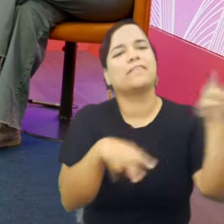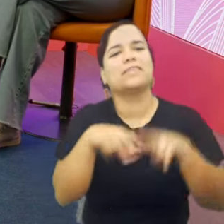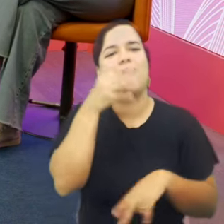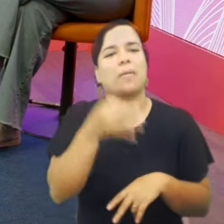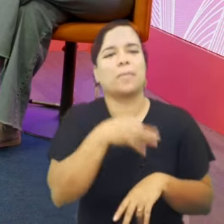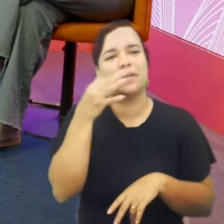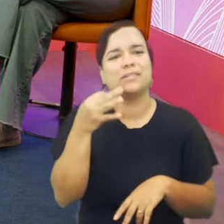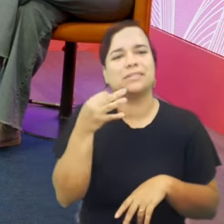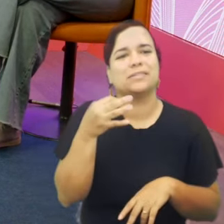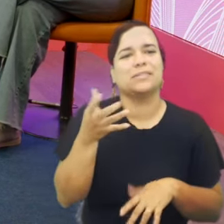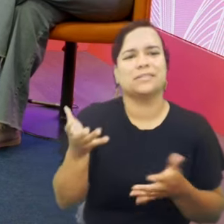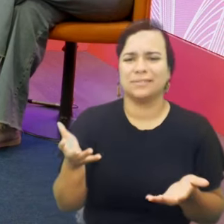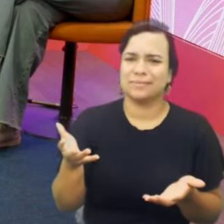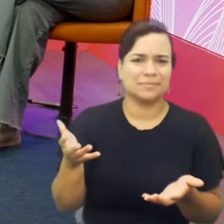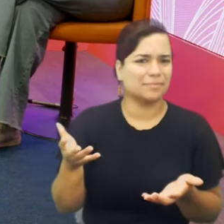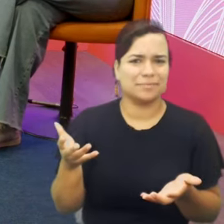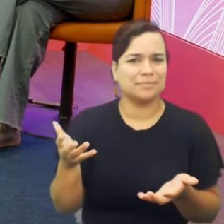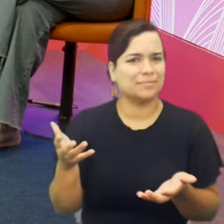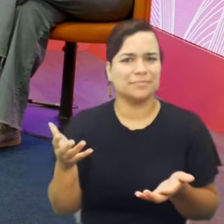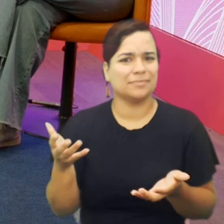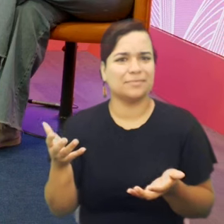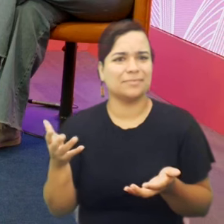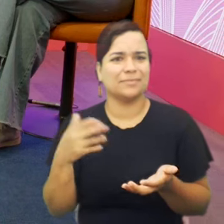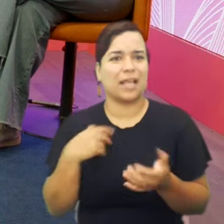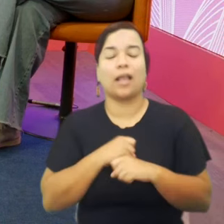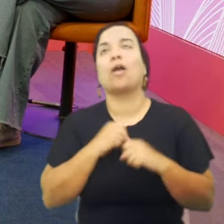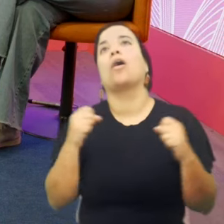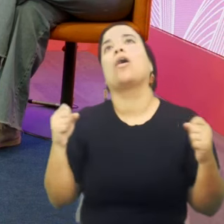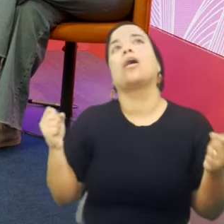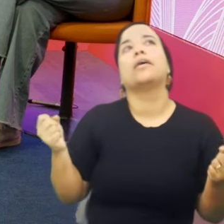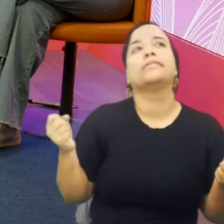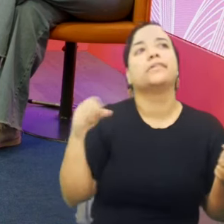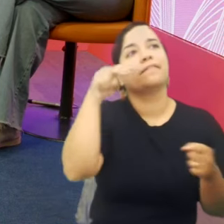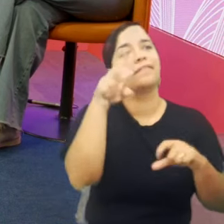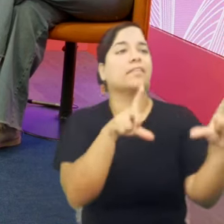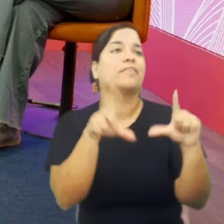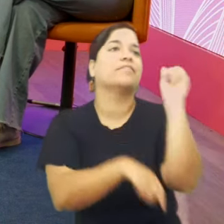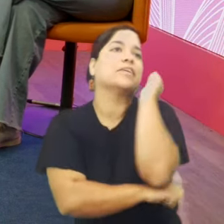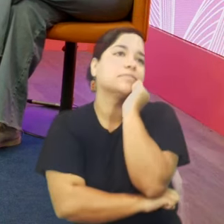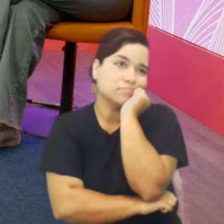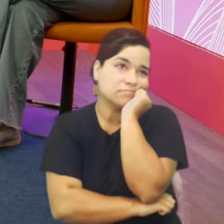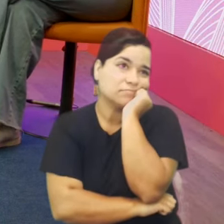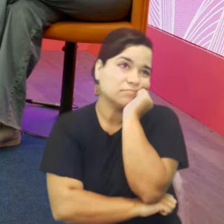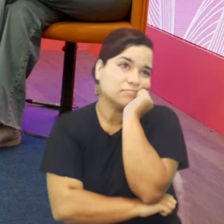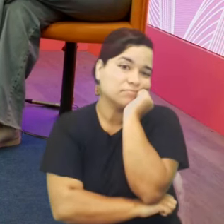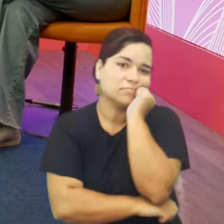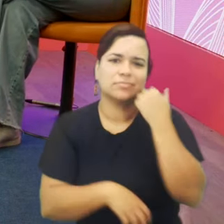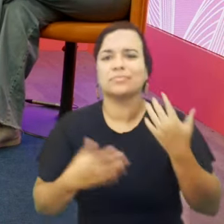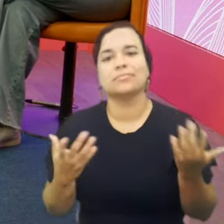né? Vamos desenhar a vida da empreendedora. Ela acorda, vai para a academia, toma o café da Xuxa. É a parte romântica. Toma o café da